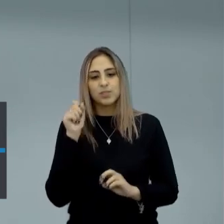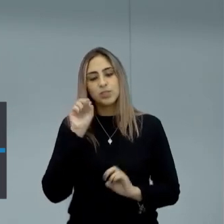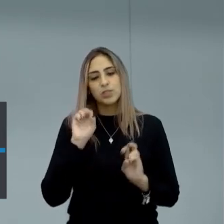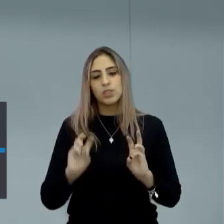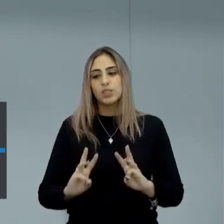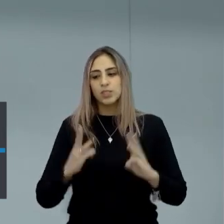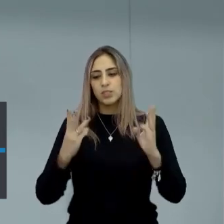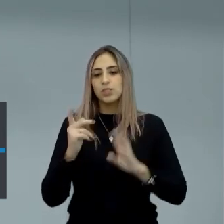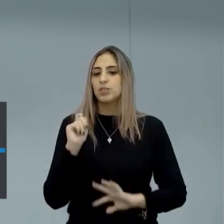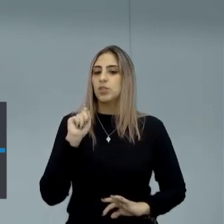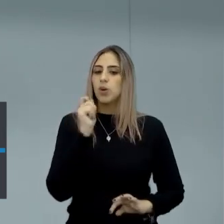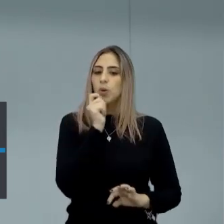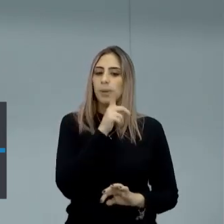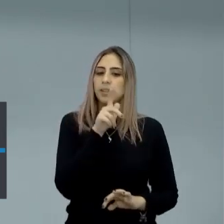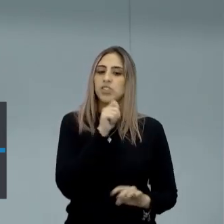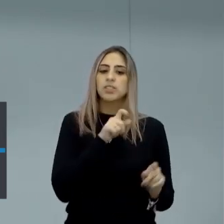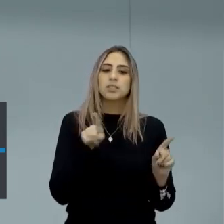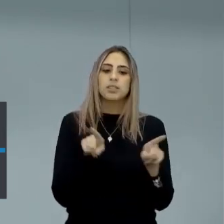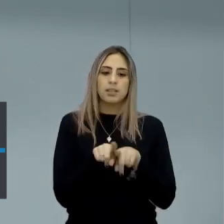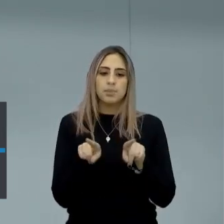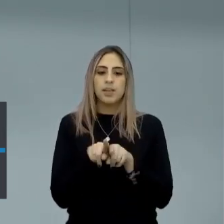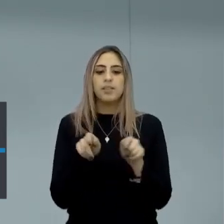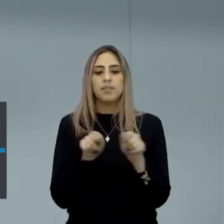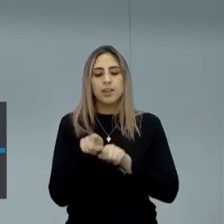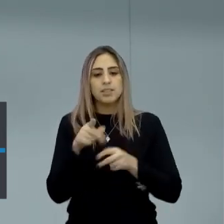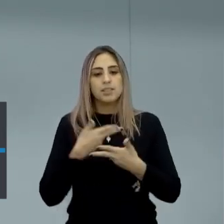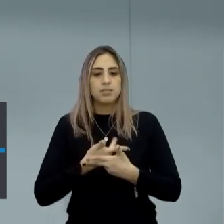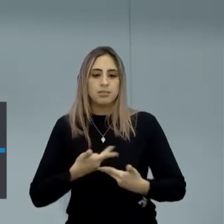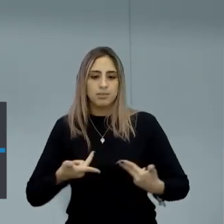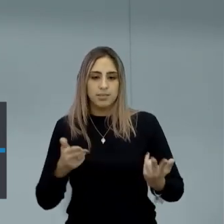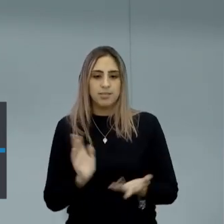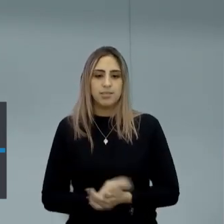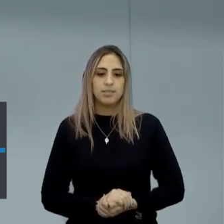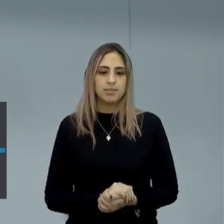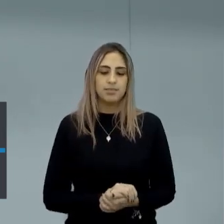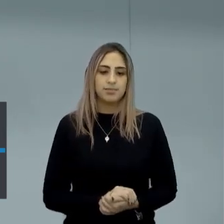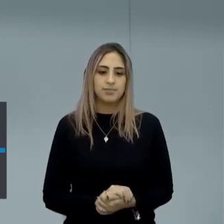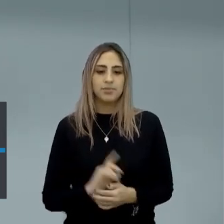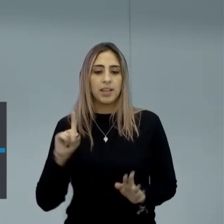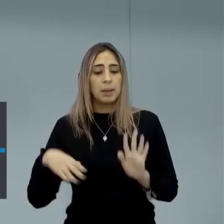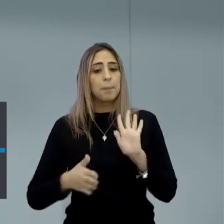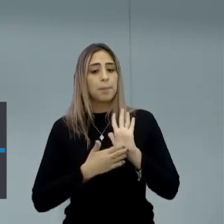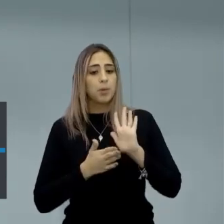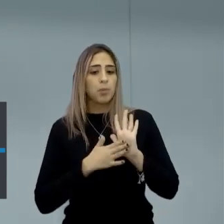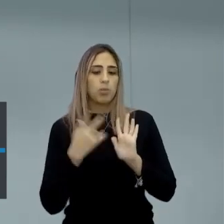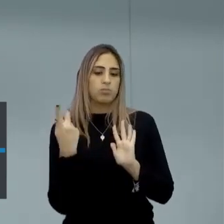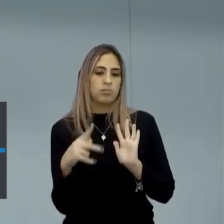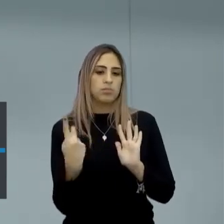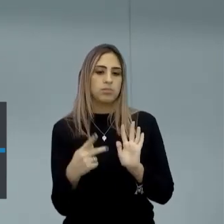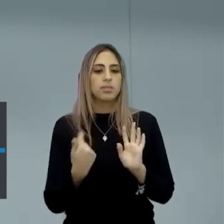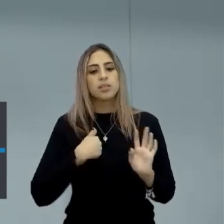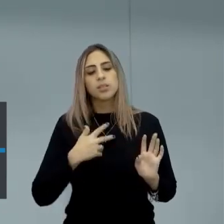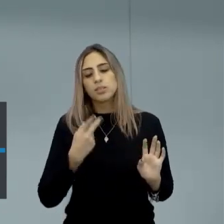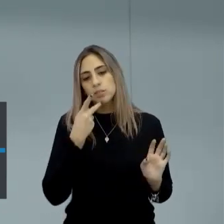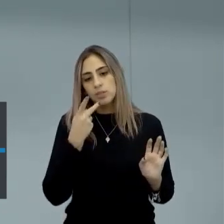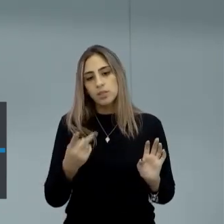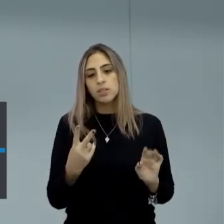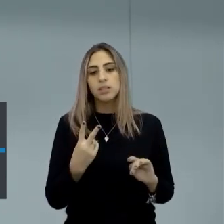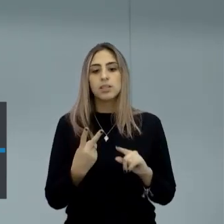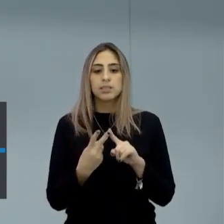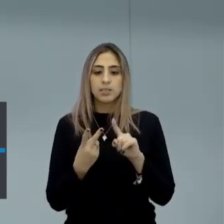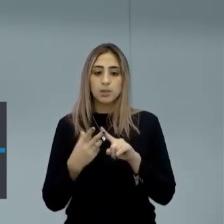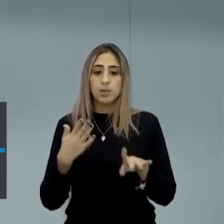comedy também faz isso, né? Essa também é a proposta. Eu estou falando segundo